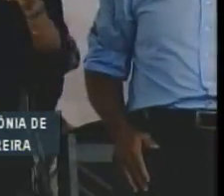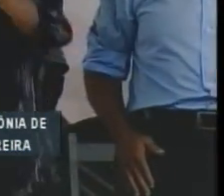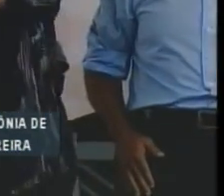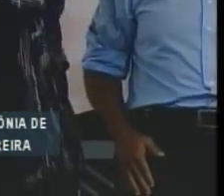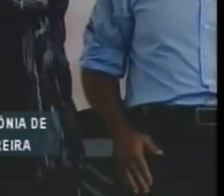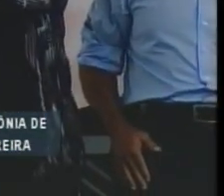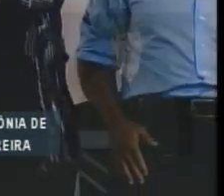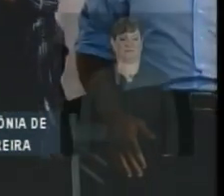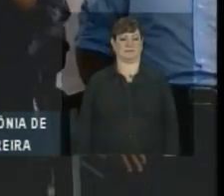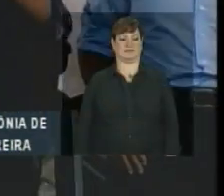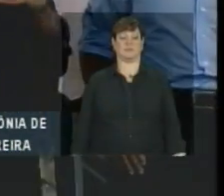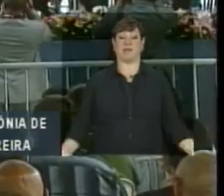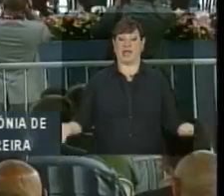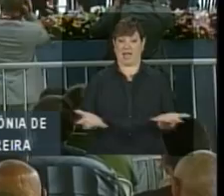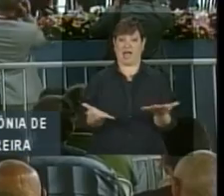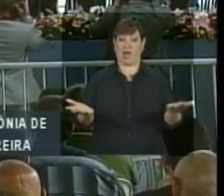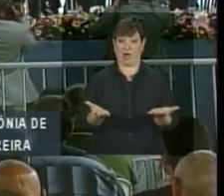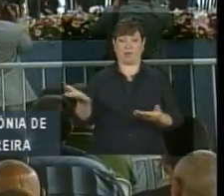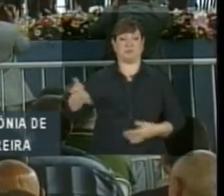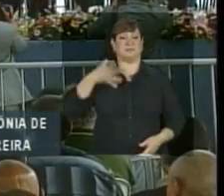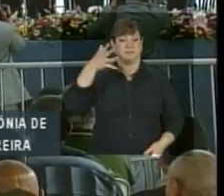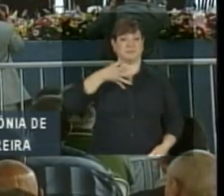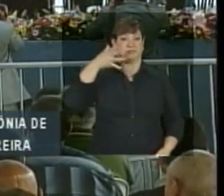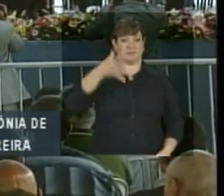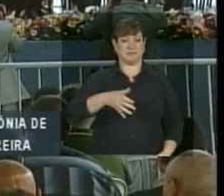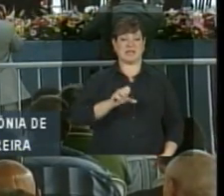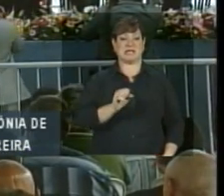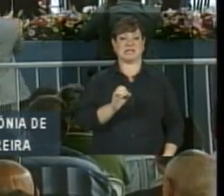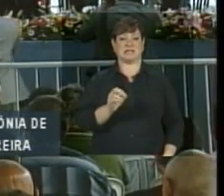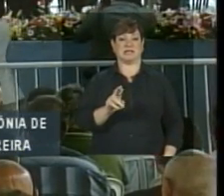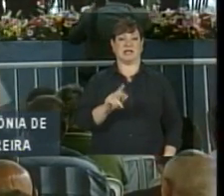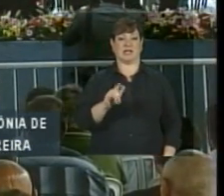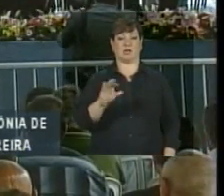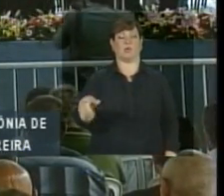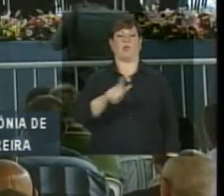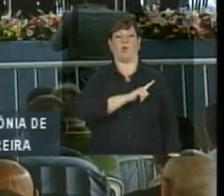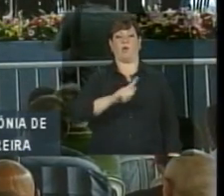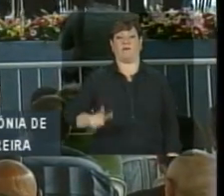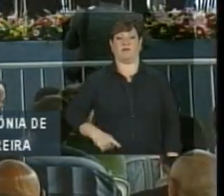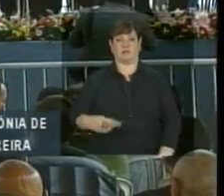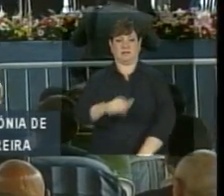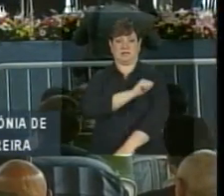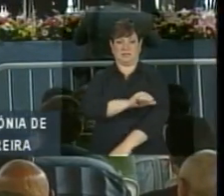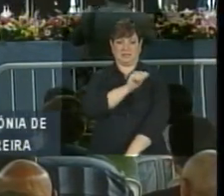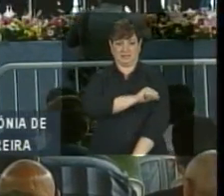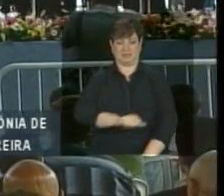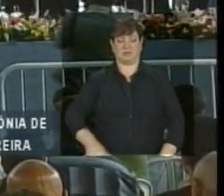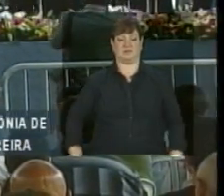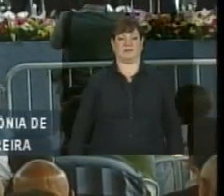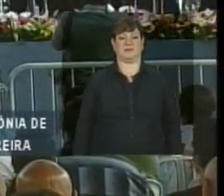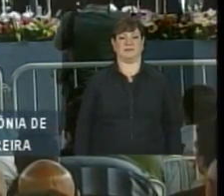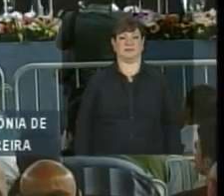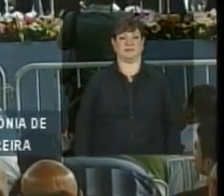Neste momento, passamos a palavra ao senhor Sérgio Cabral, governador do Rio de Janeiro.